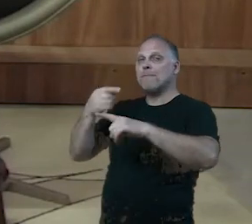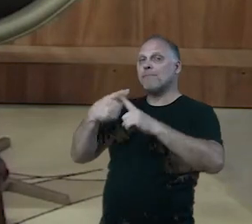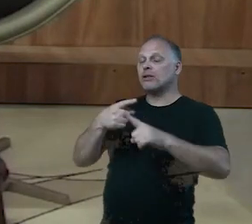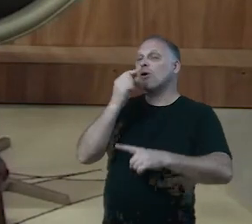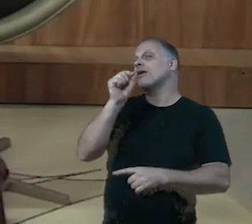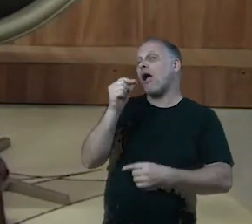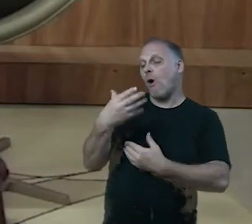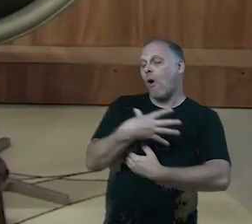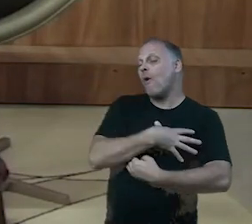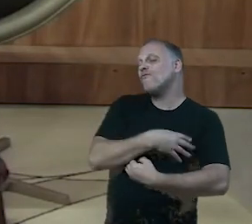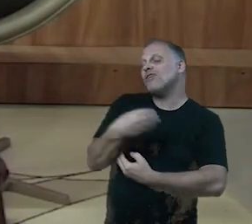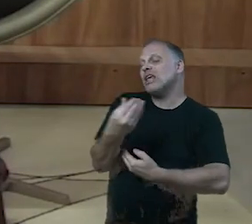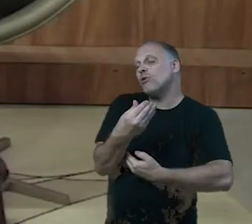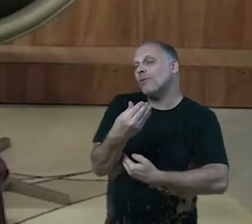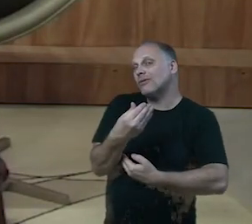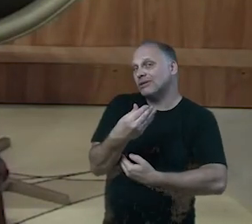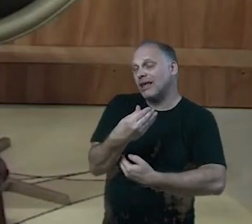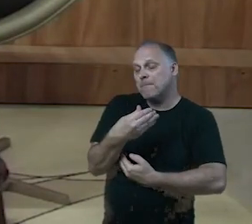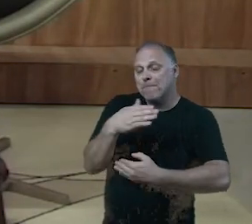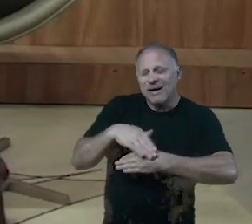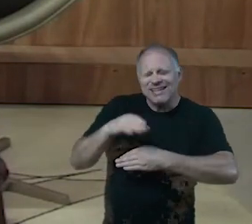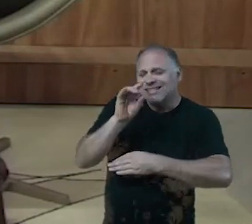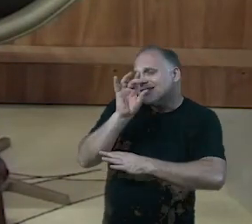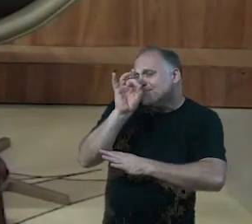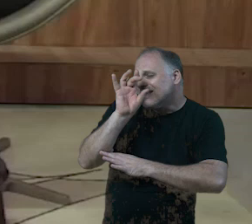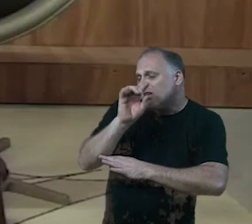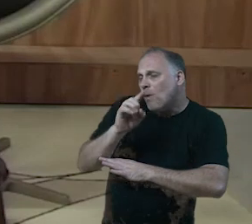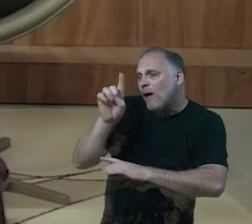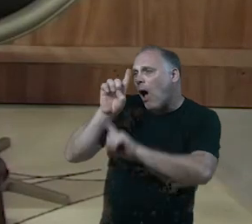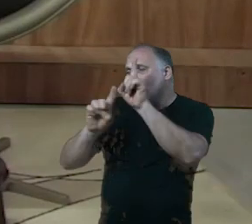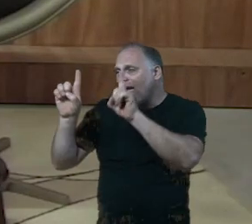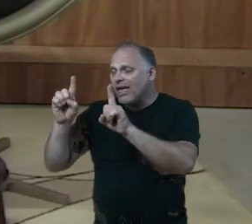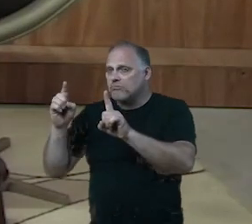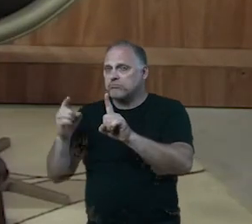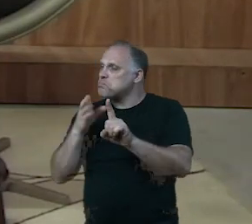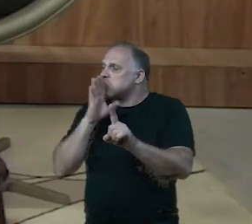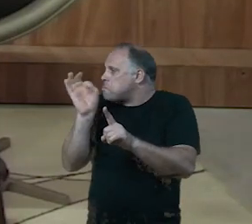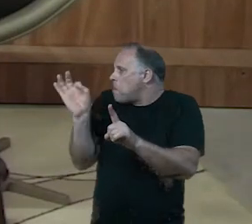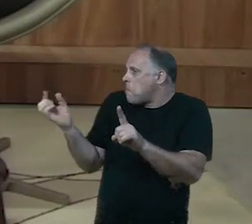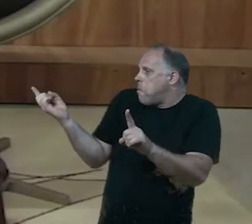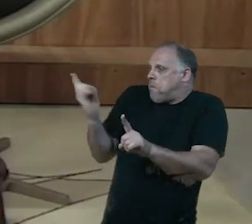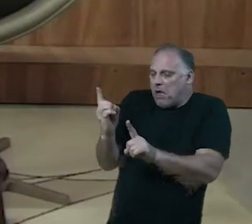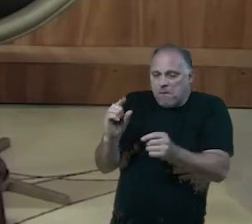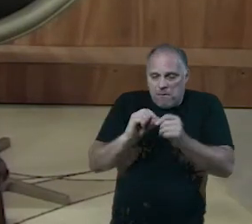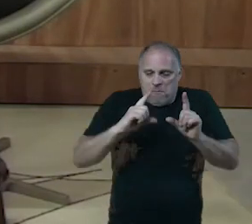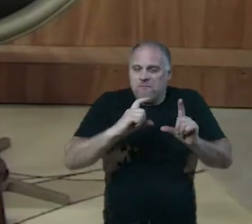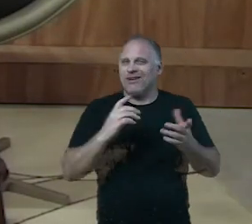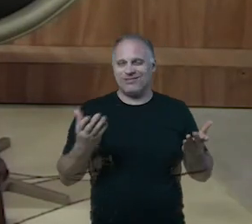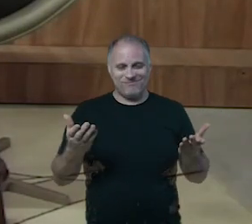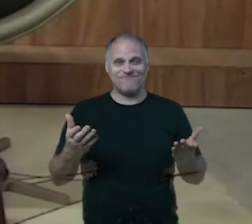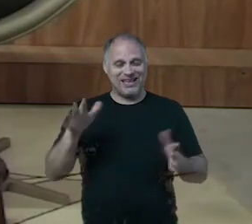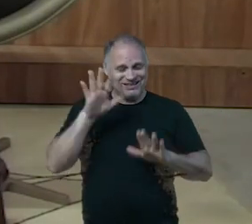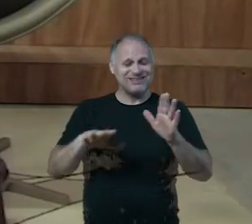precioso pra alguém manusear, pra alguém tirar foto. E tu tá abrindo a tua casa, o teu lar, num momento de